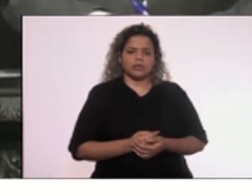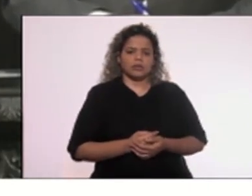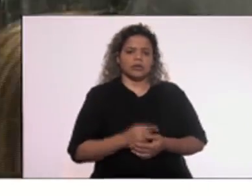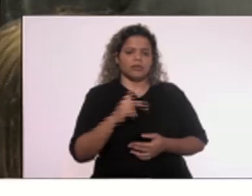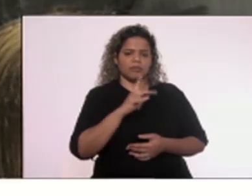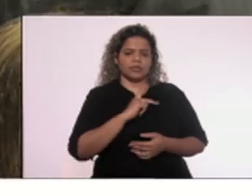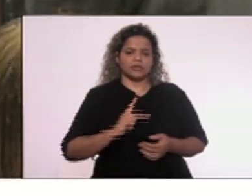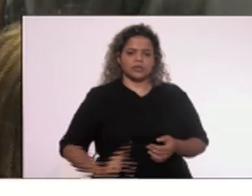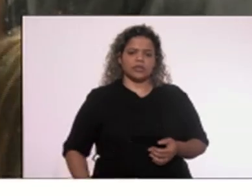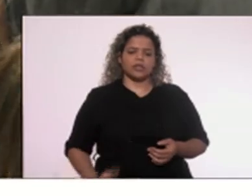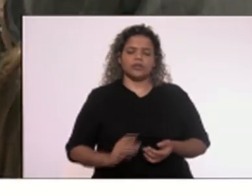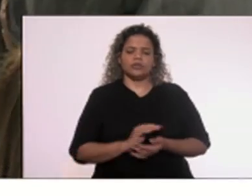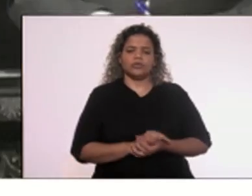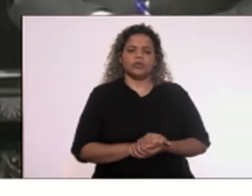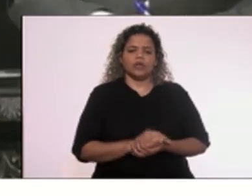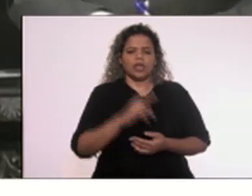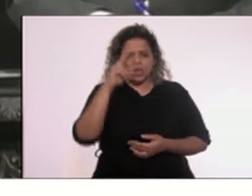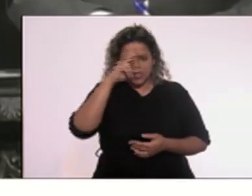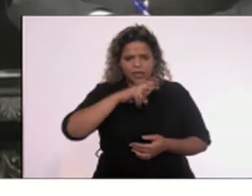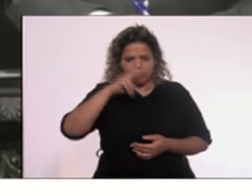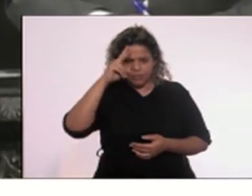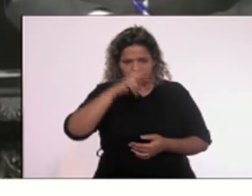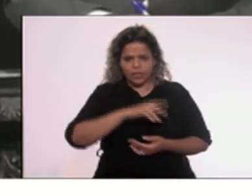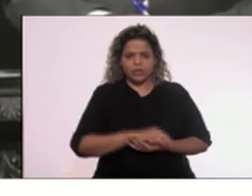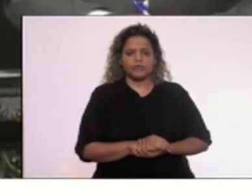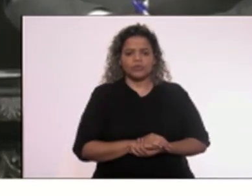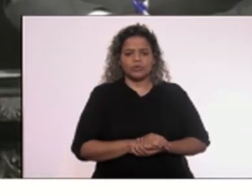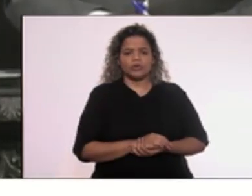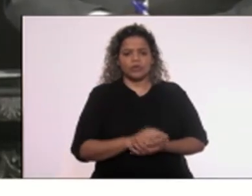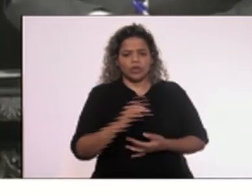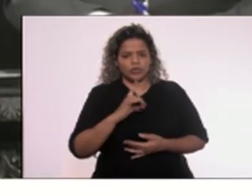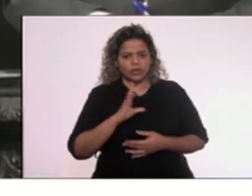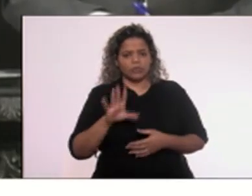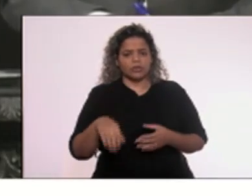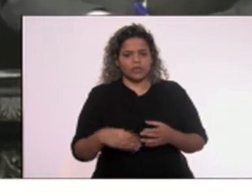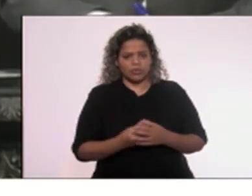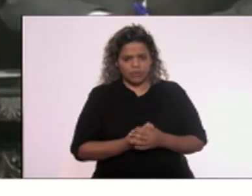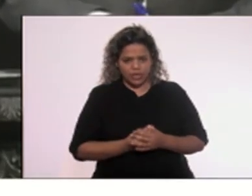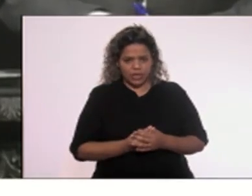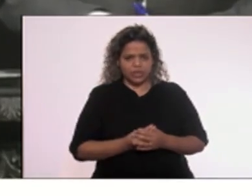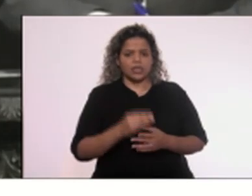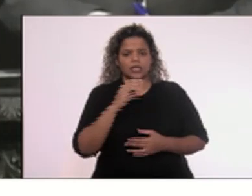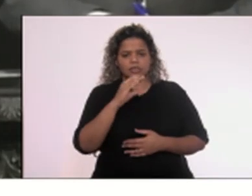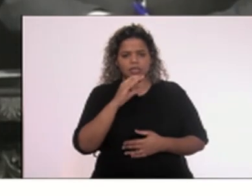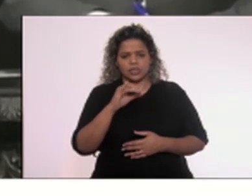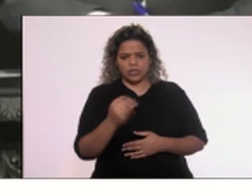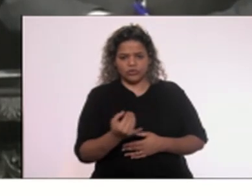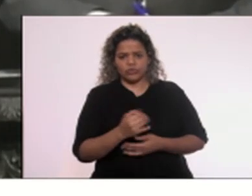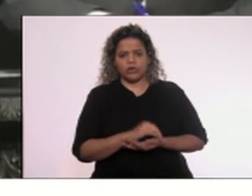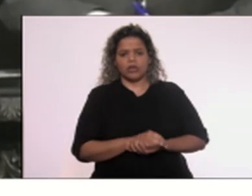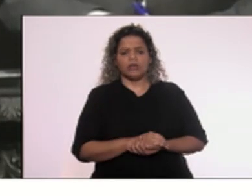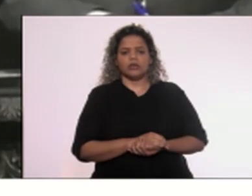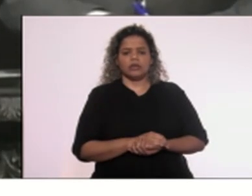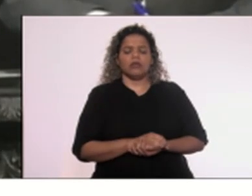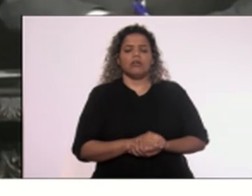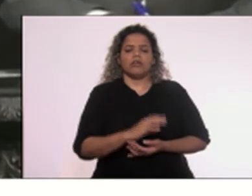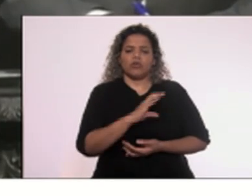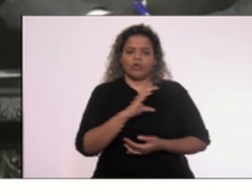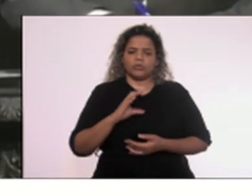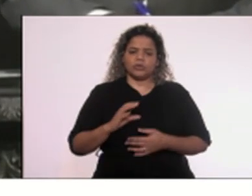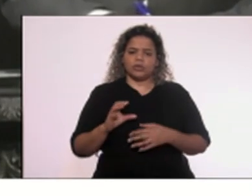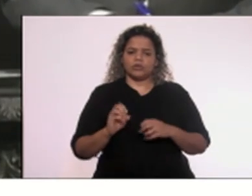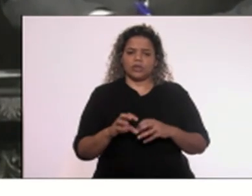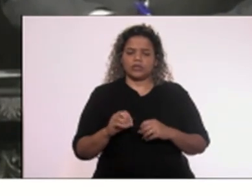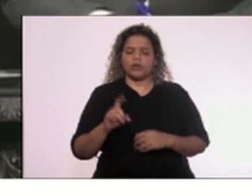Senhor presidente. Deputado Luiz, lembrando que nós temos emendas da CCJ e da Comissão de Educação.